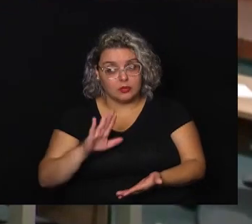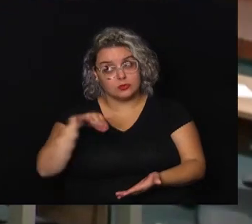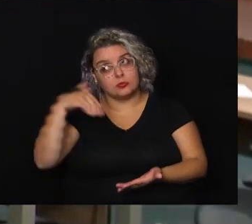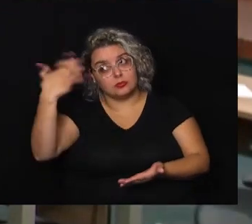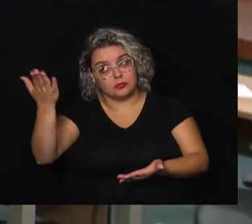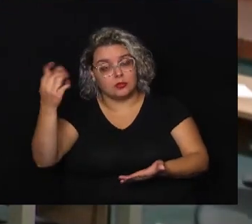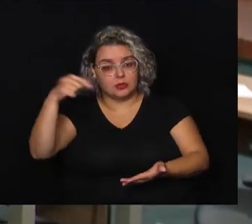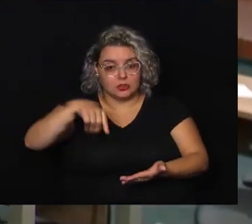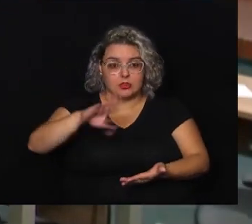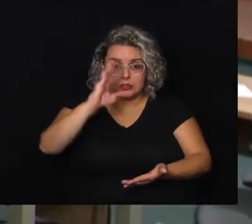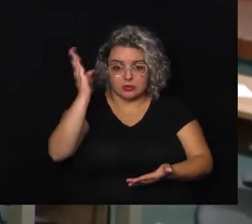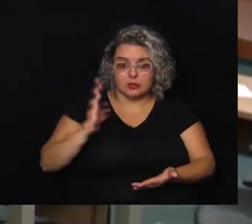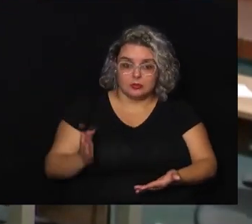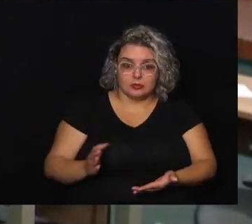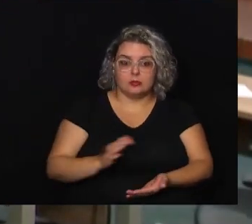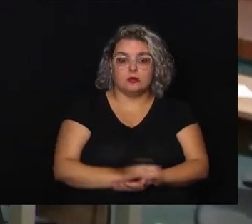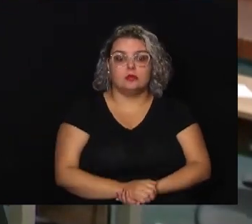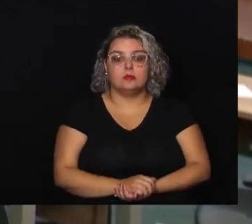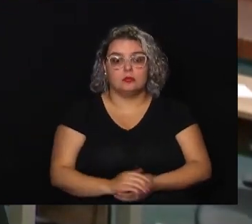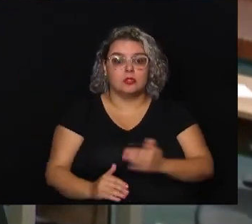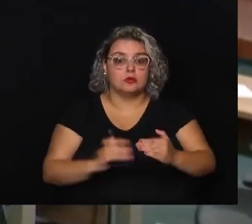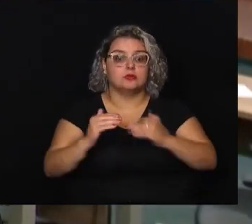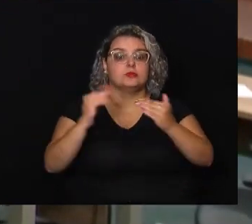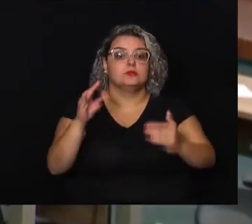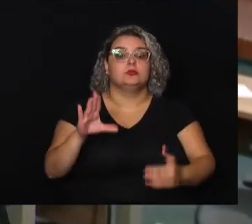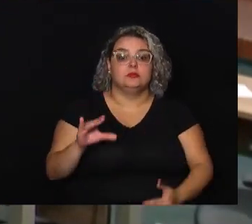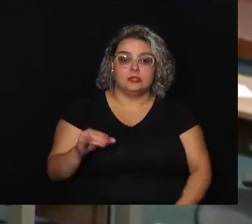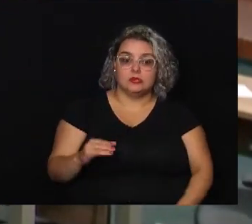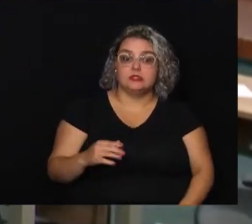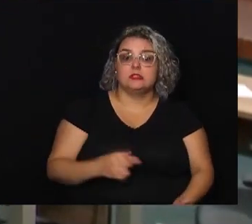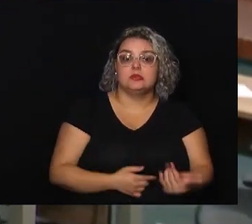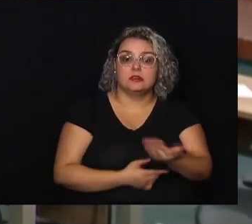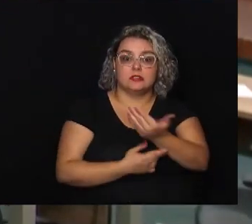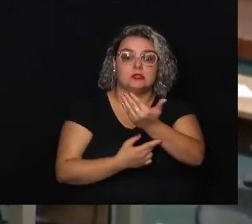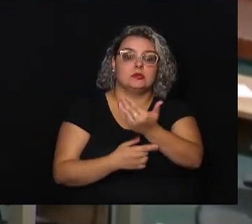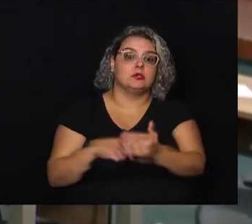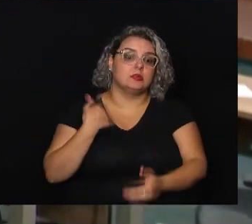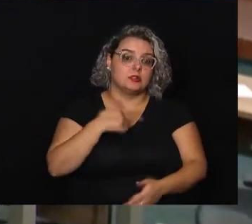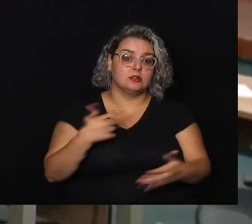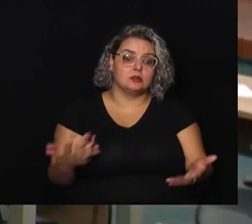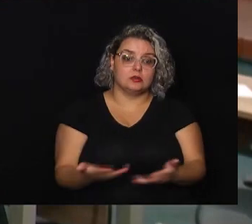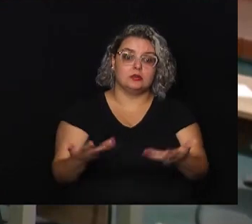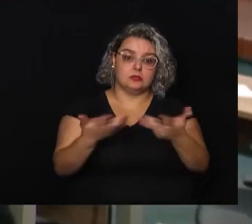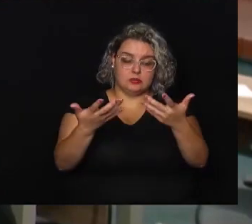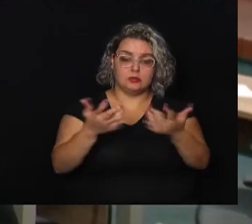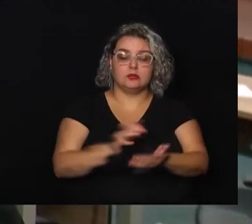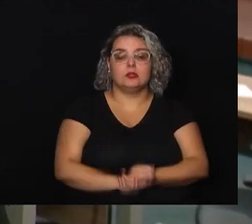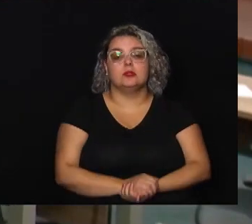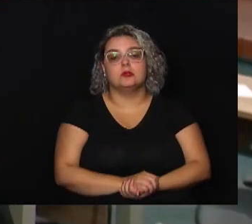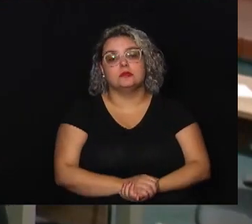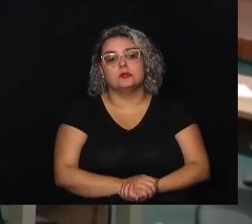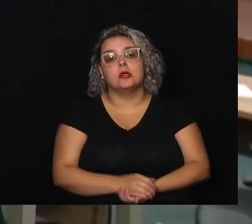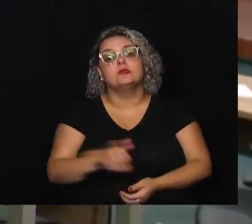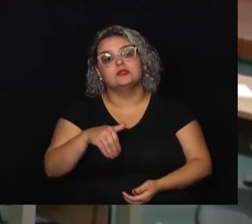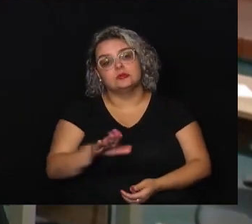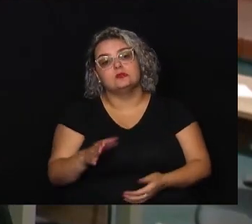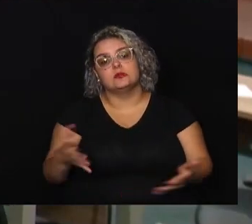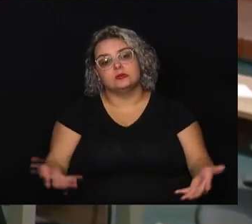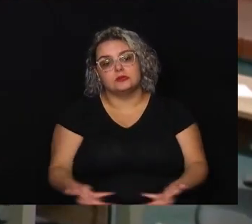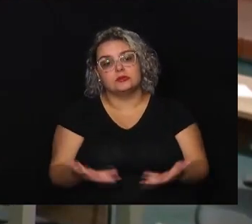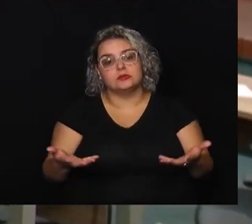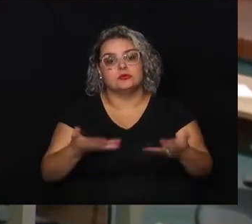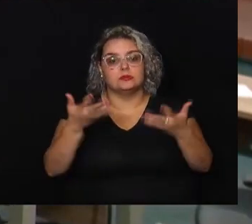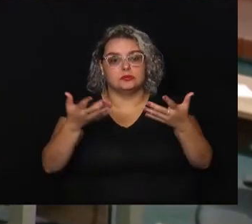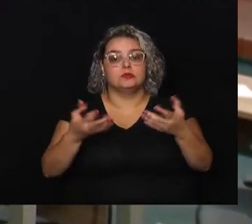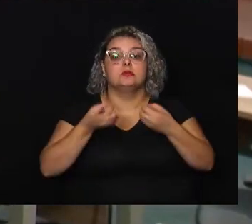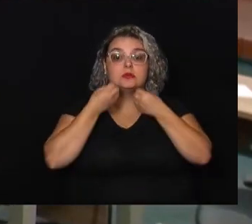internacionalmente pelo desenvolvimento da ciência e tecnologia. A gente contribui nesse sentido de ser mais um incentivador e propagador das